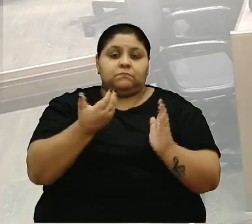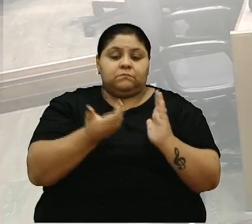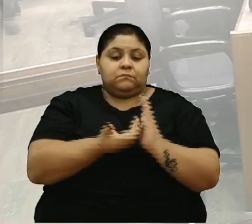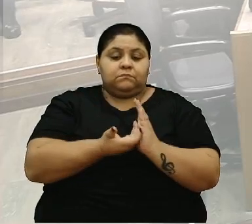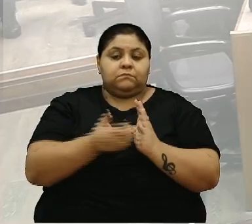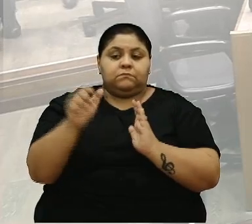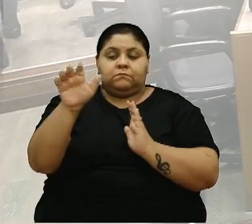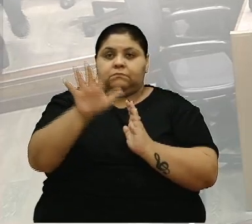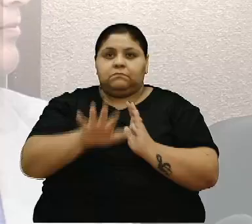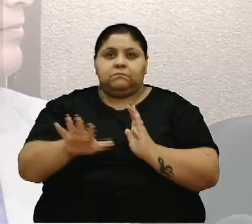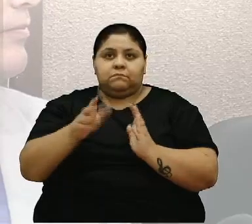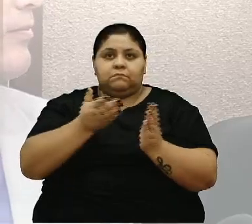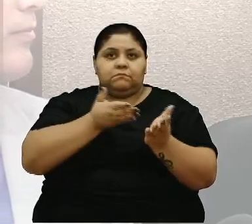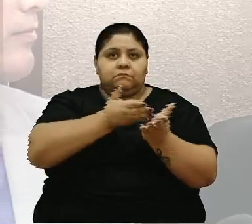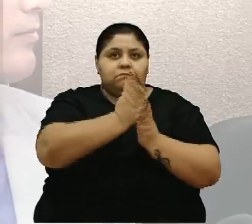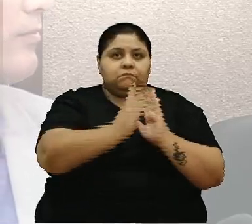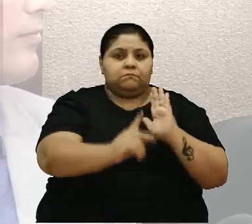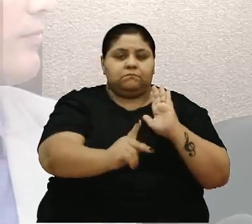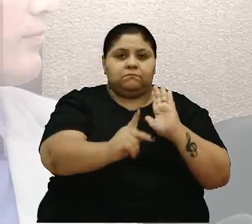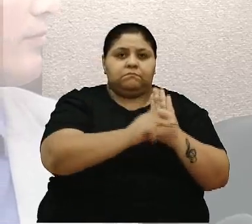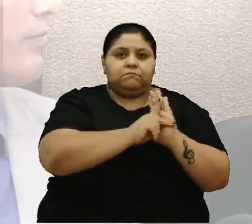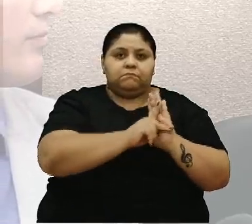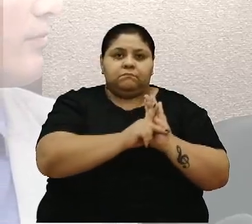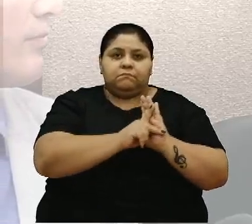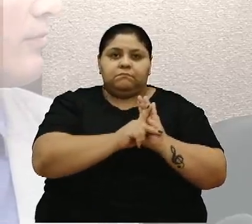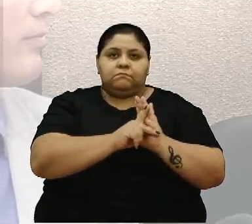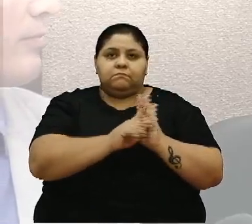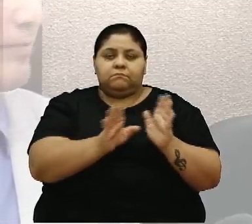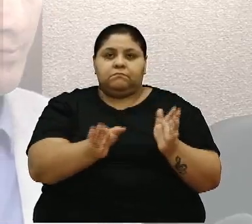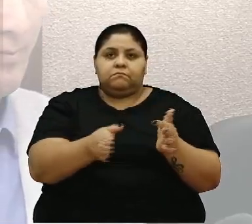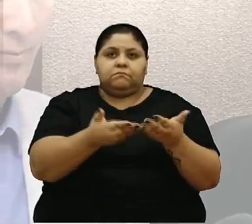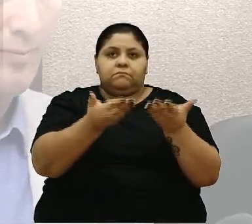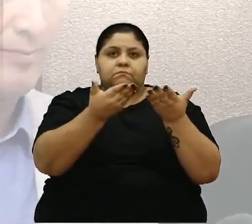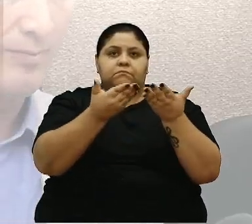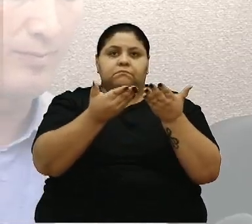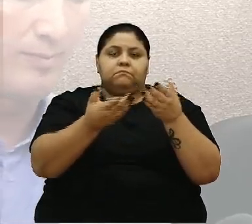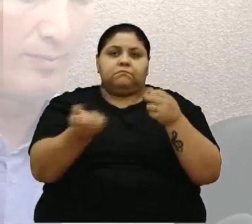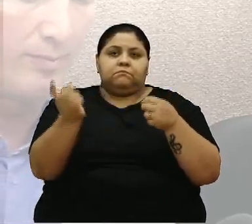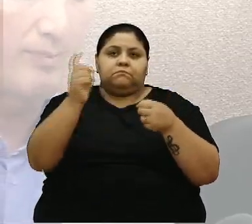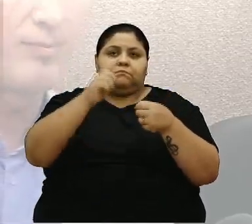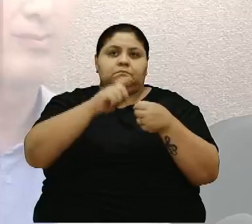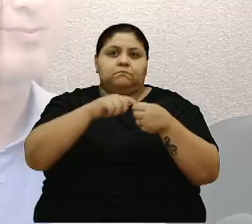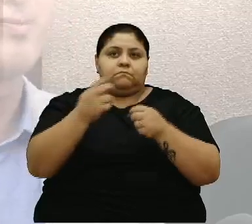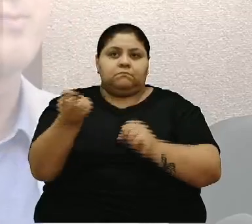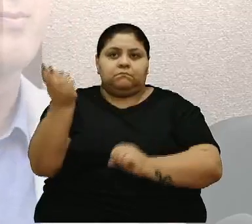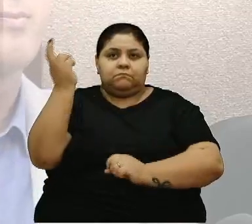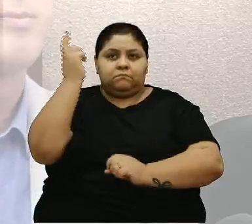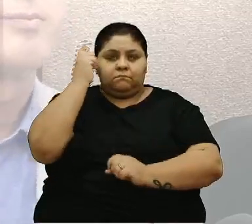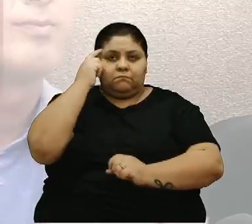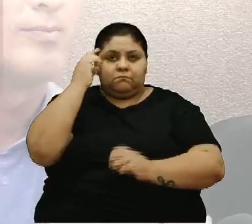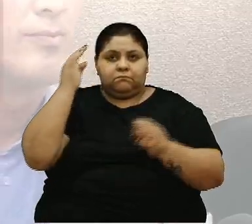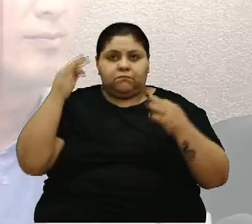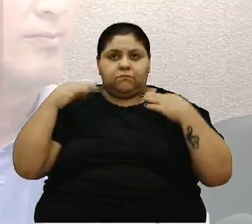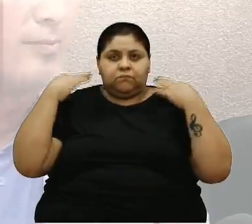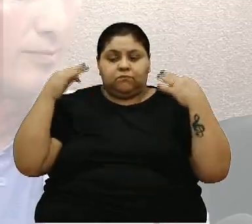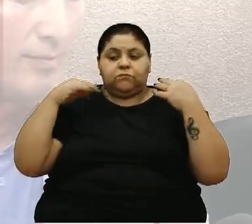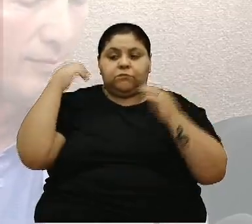Nacional aprova projeto que visa fomentar a retomada da cultura e turismo no Rio Grande do